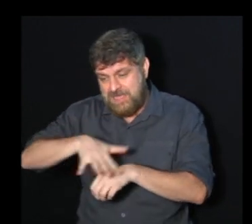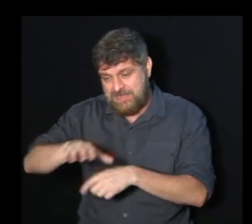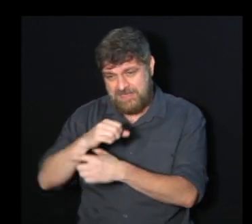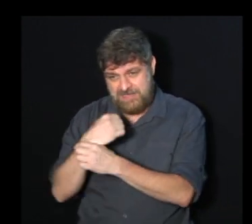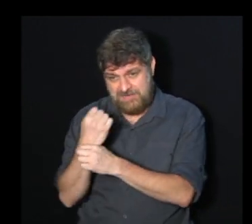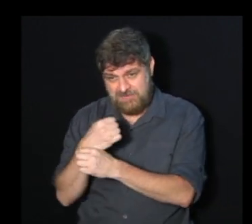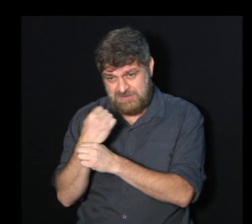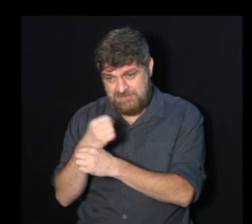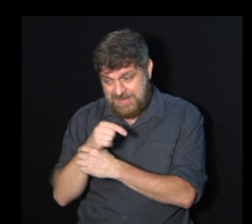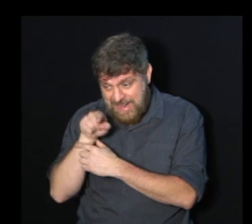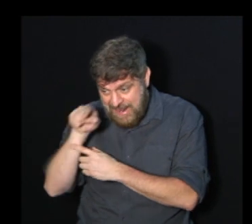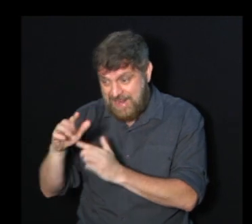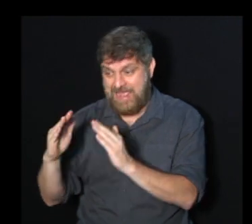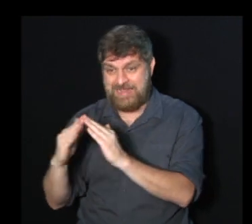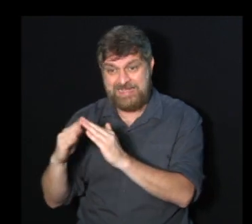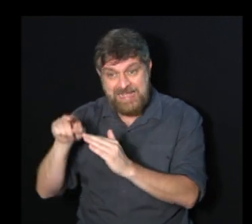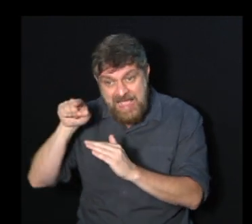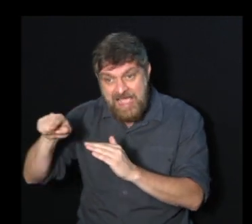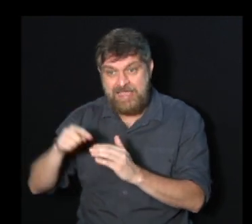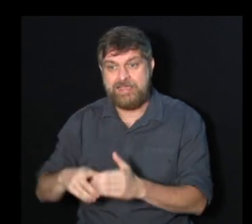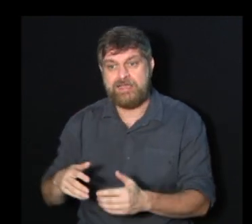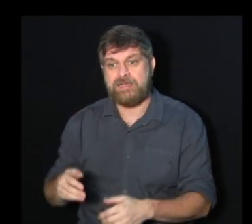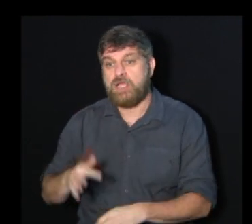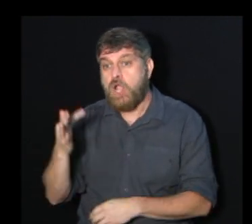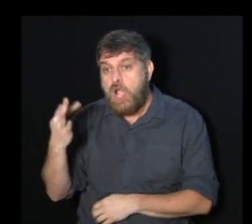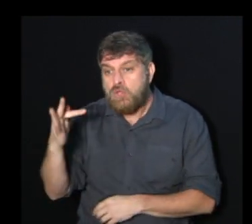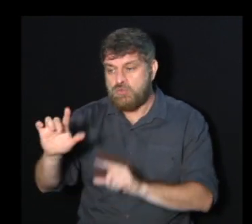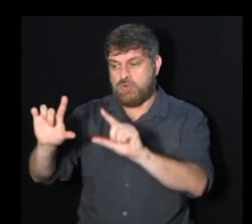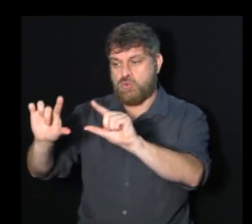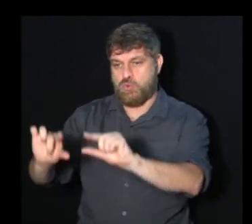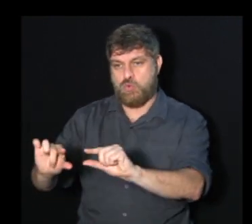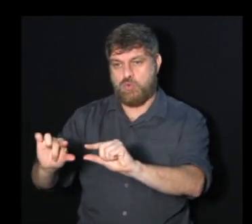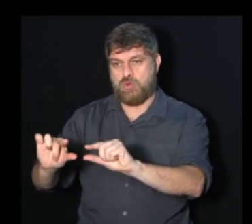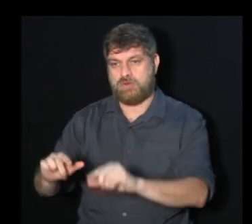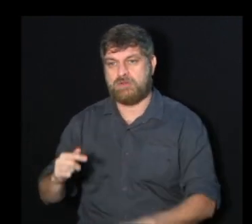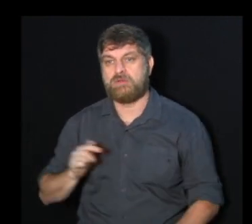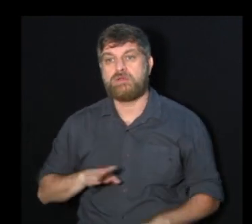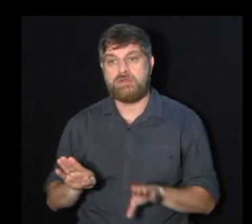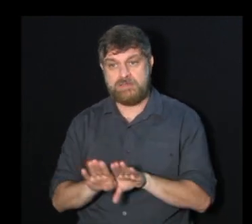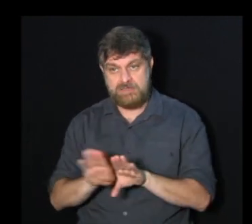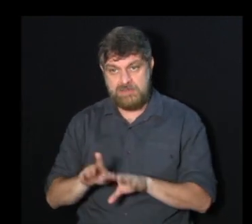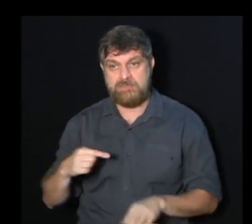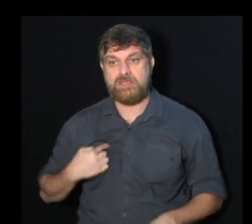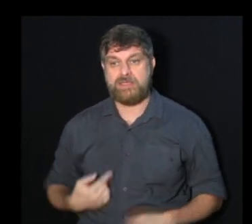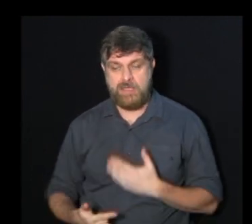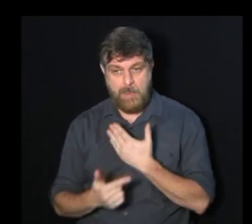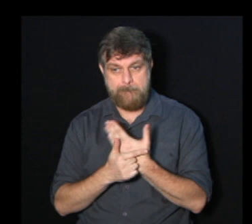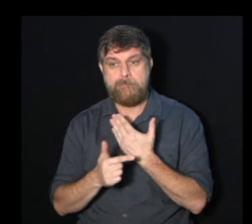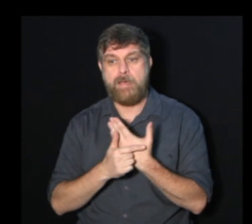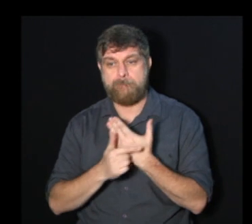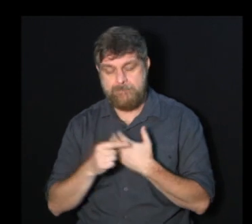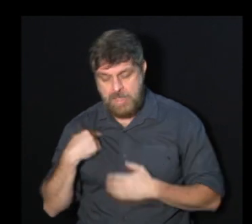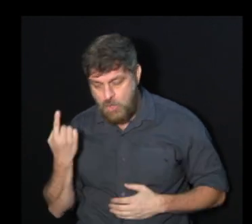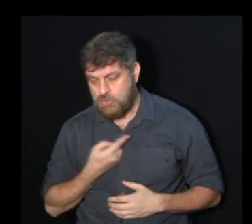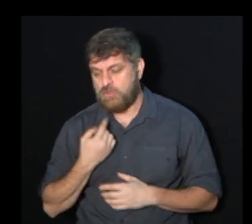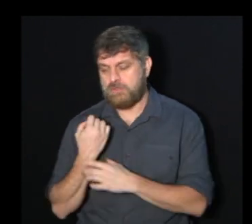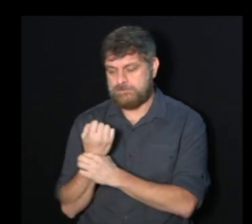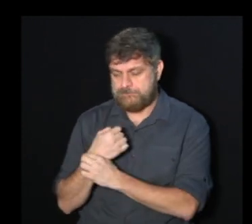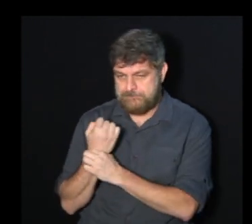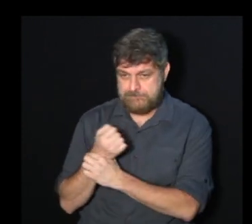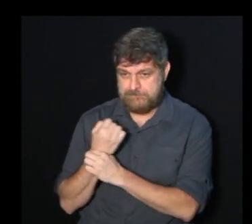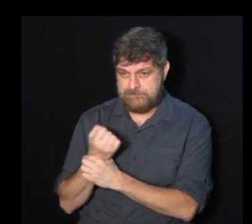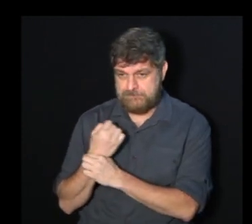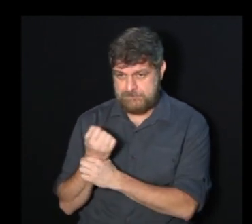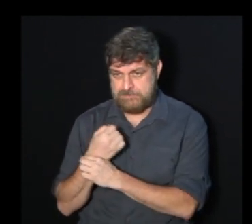ele, para que na casa dele ele possa executar sem dor. Isso também é uma das principais funções